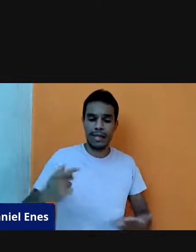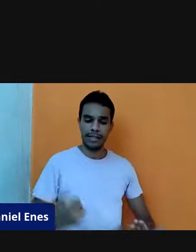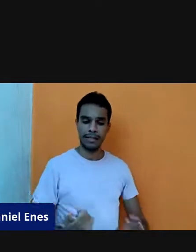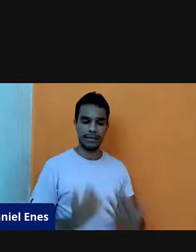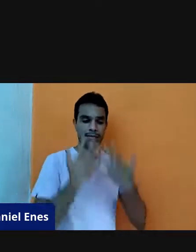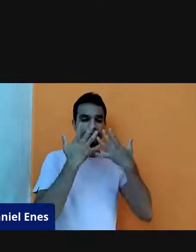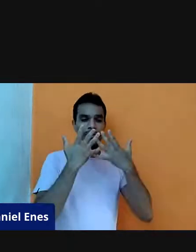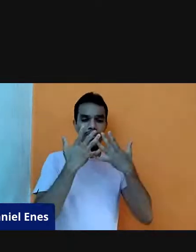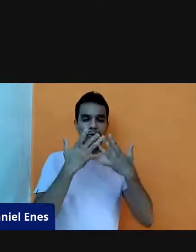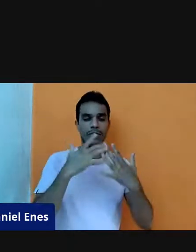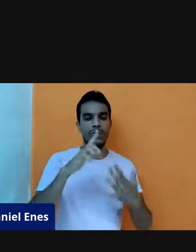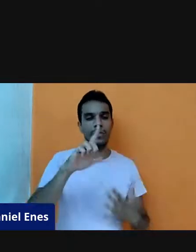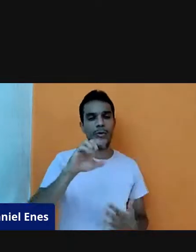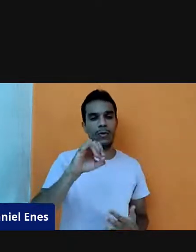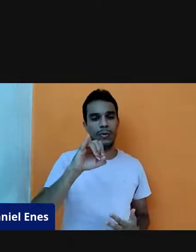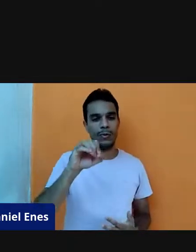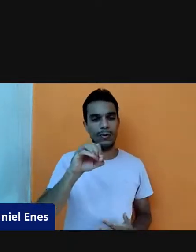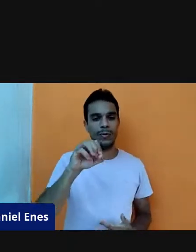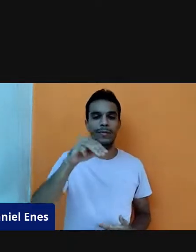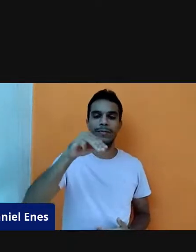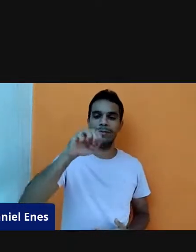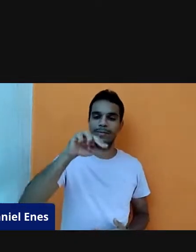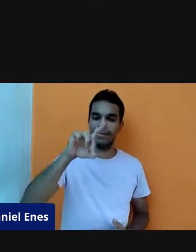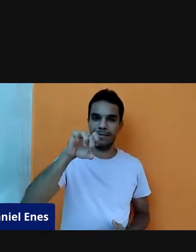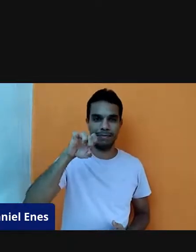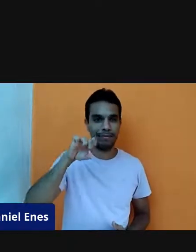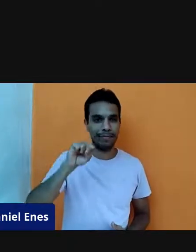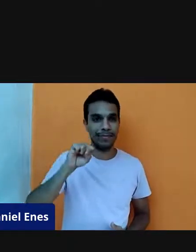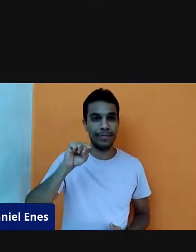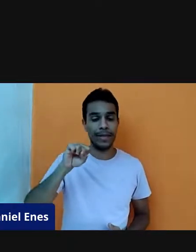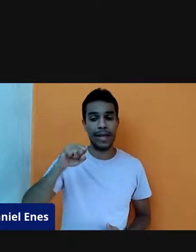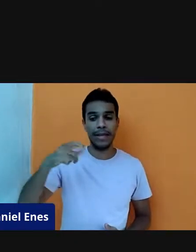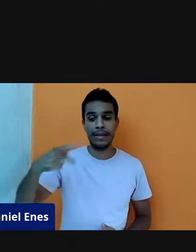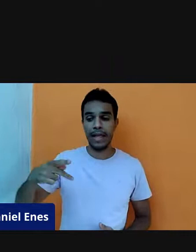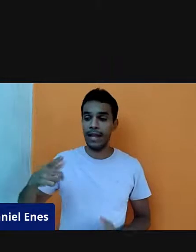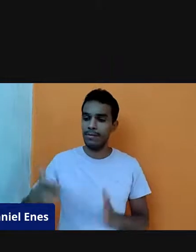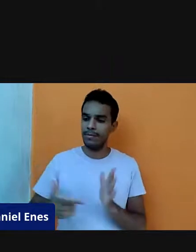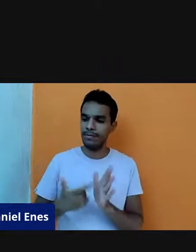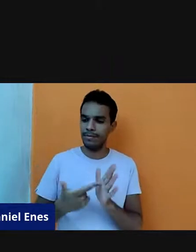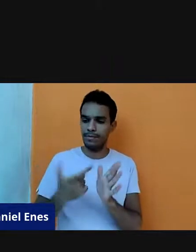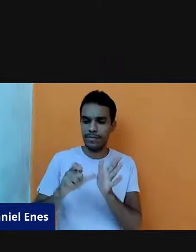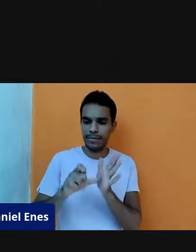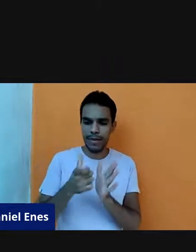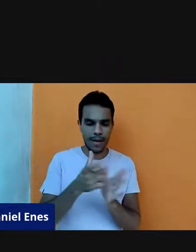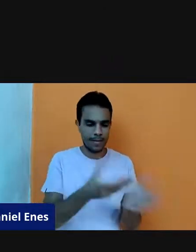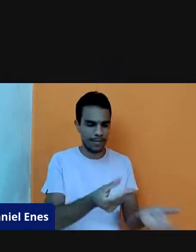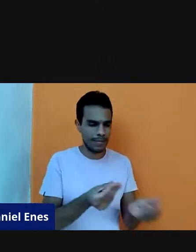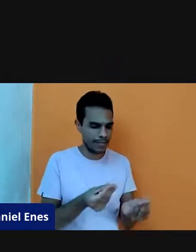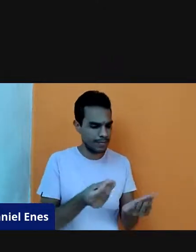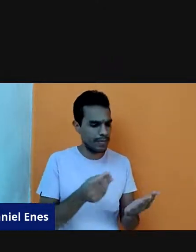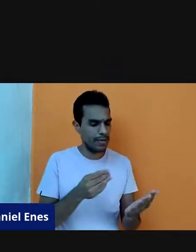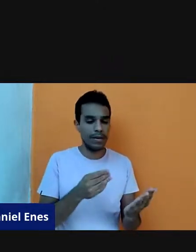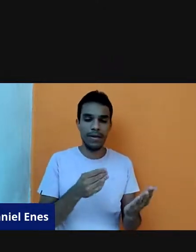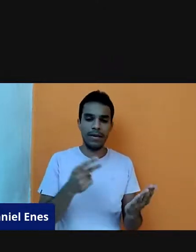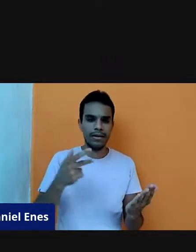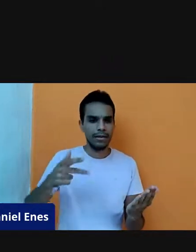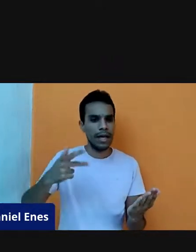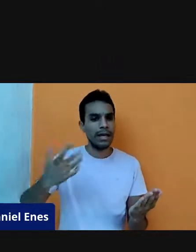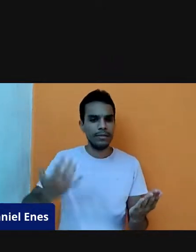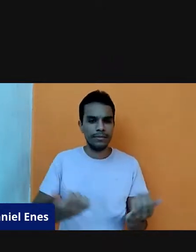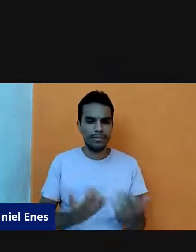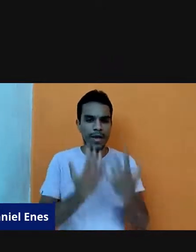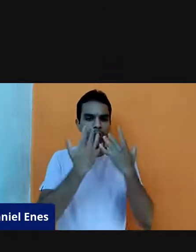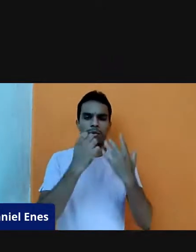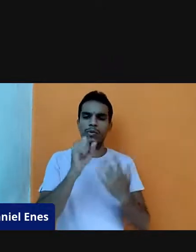Murilo Mendes. Né? Tanto que Pedra do Sono, seu primeiro livro, vai ter uma clara tendência surrealista. Se é que a gente pode